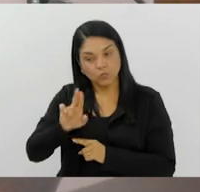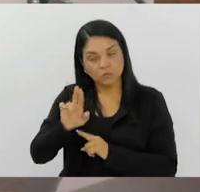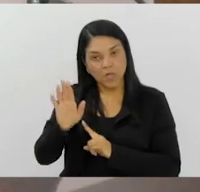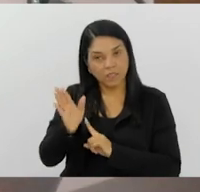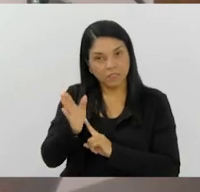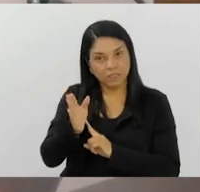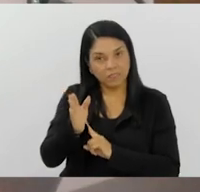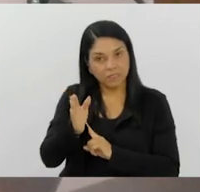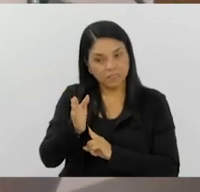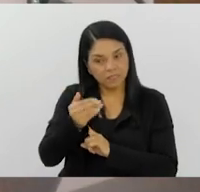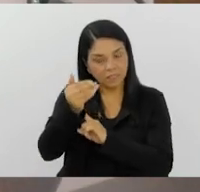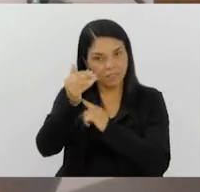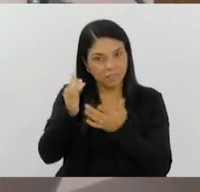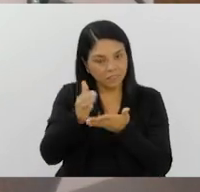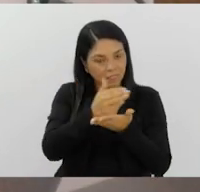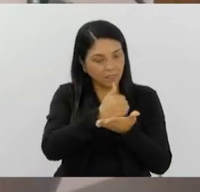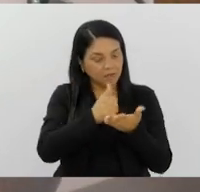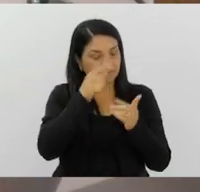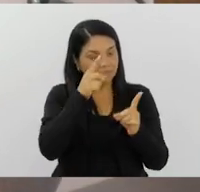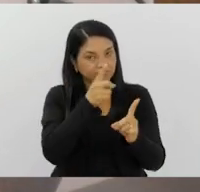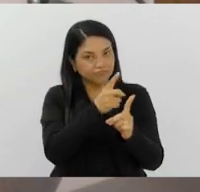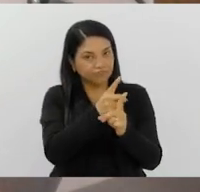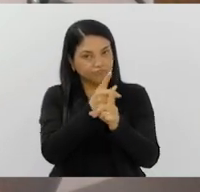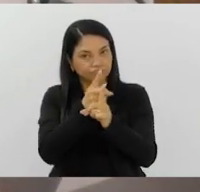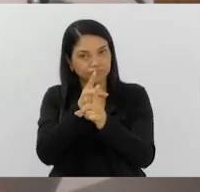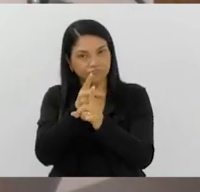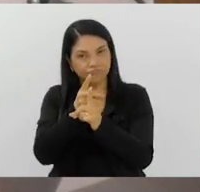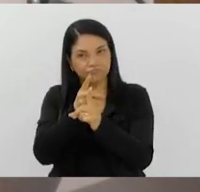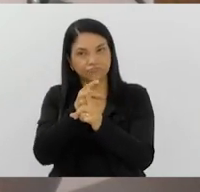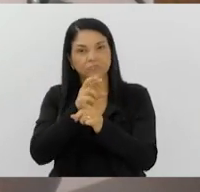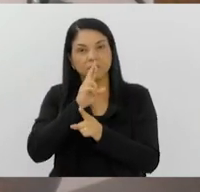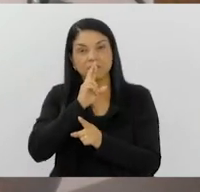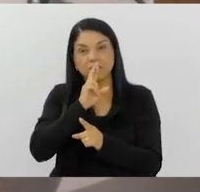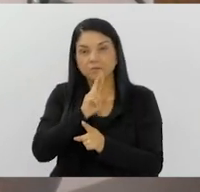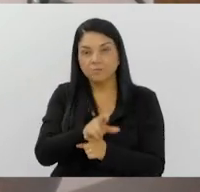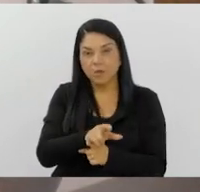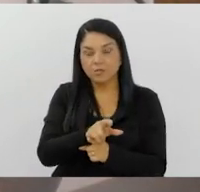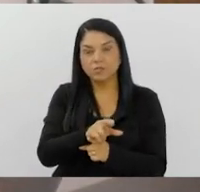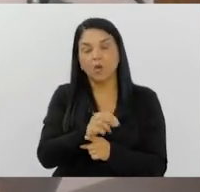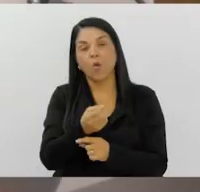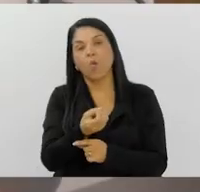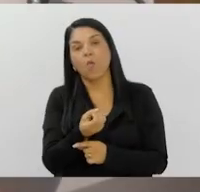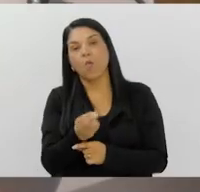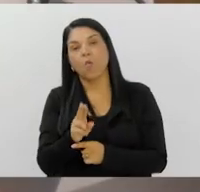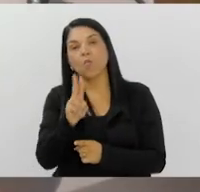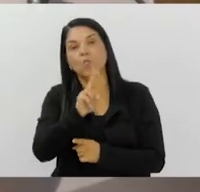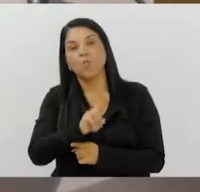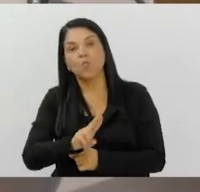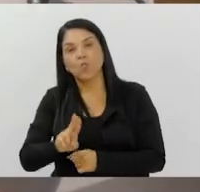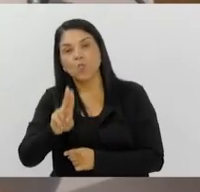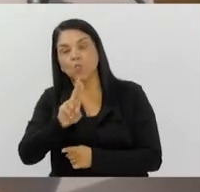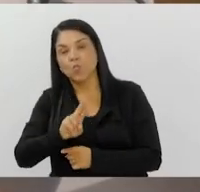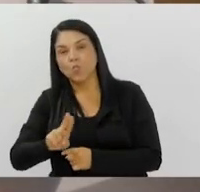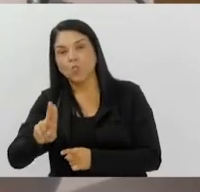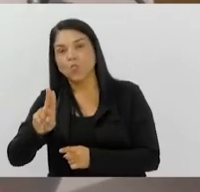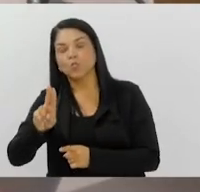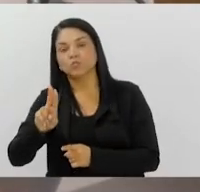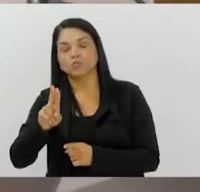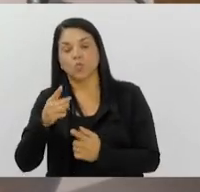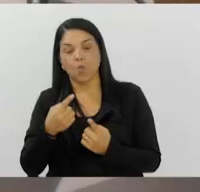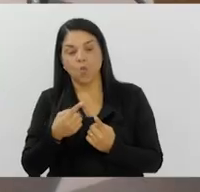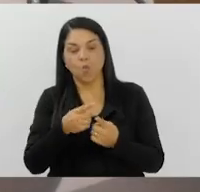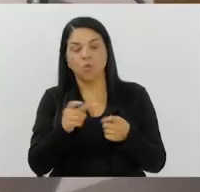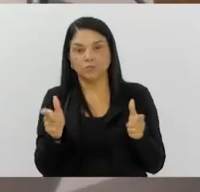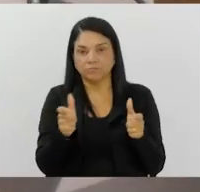para identificar eventuais e resultados ou usos discriminatórios contra minorias